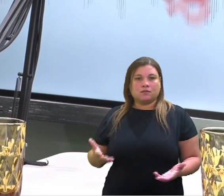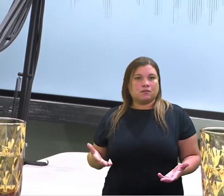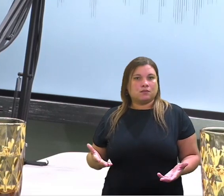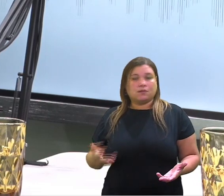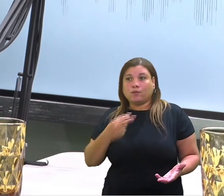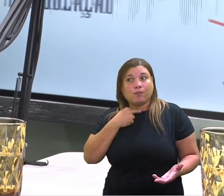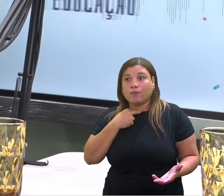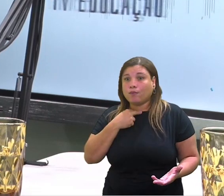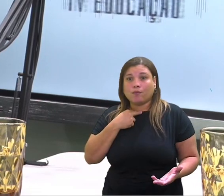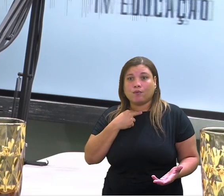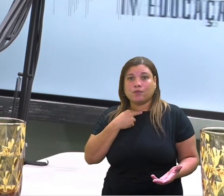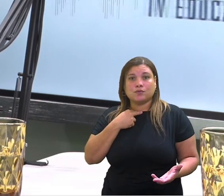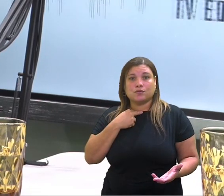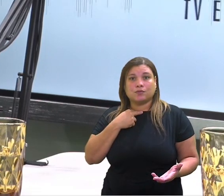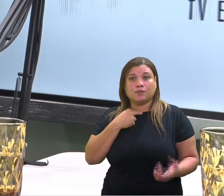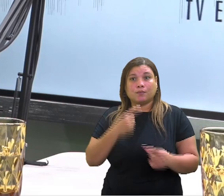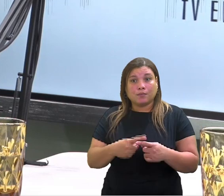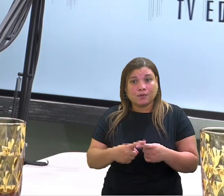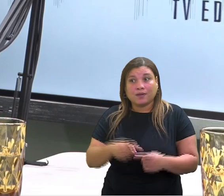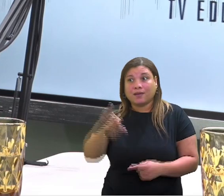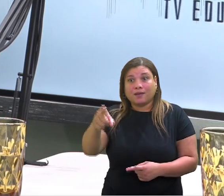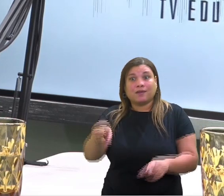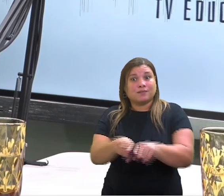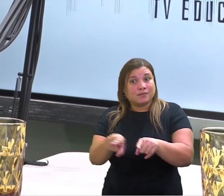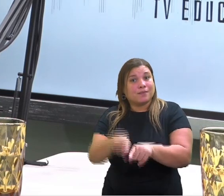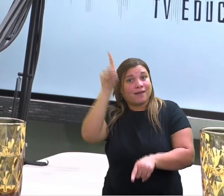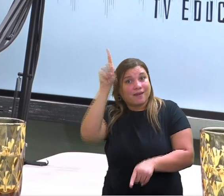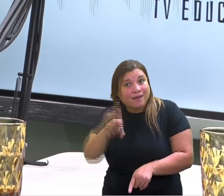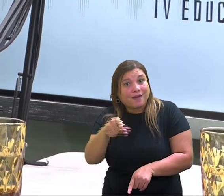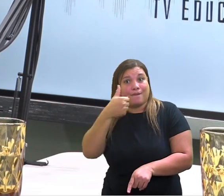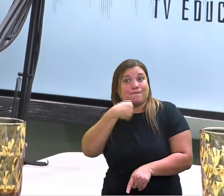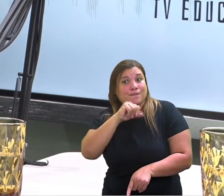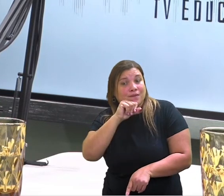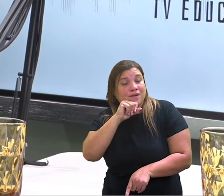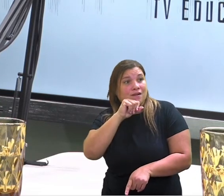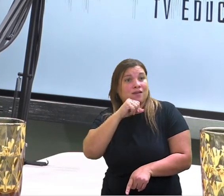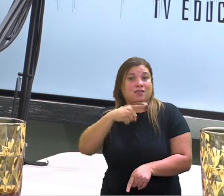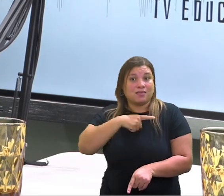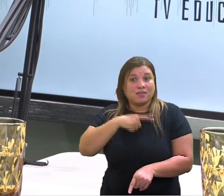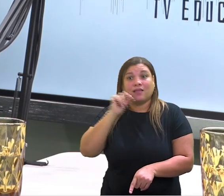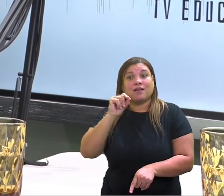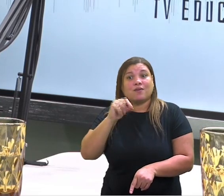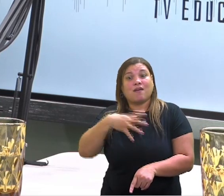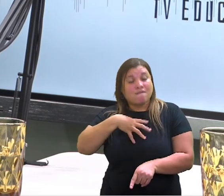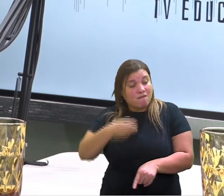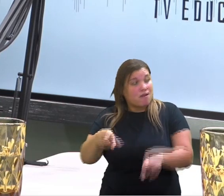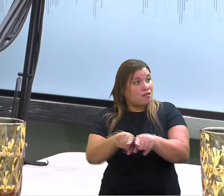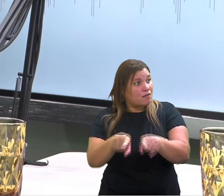esposa, ela foi desrespeitada. Coloque a mãe de vocês, que são profissionais também, no lugar dela. Como vocês se